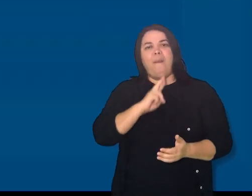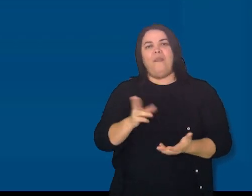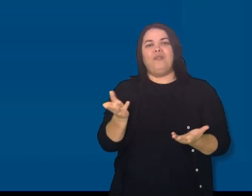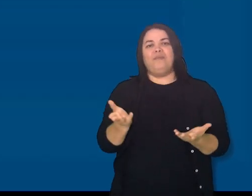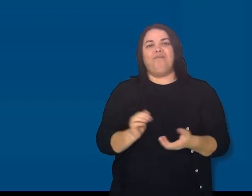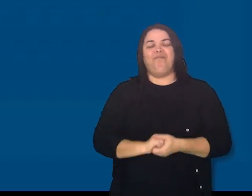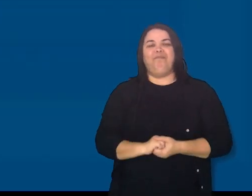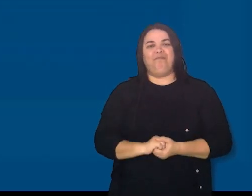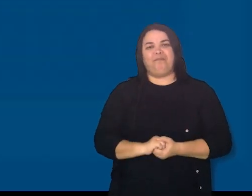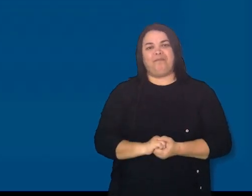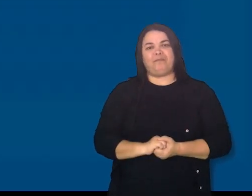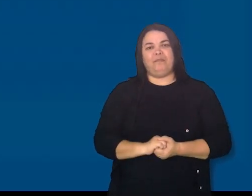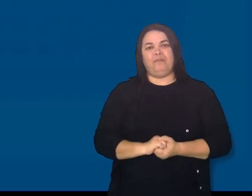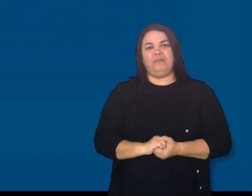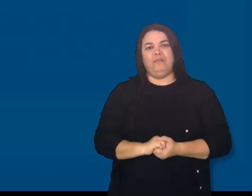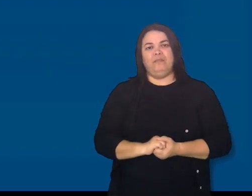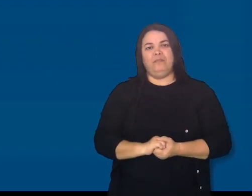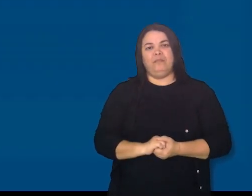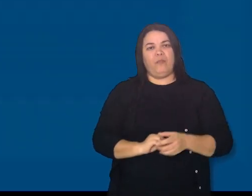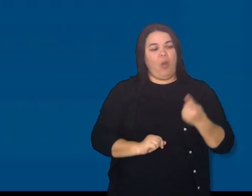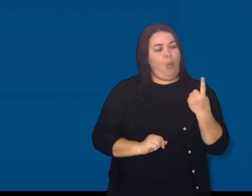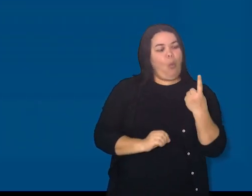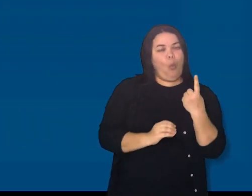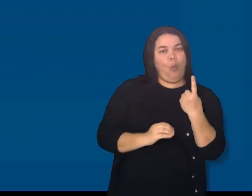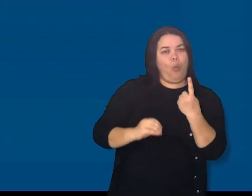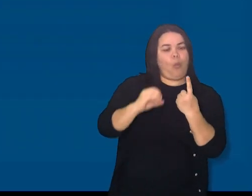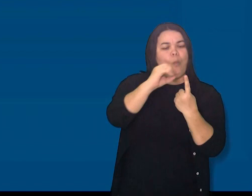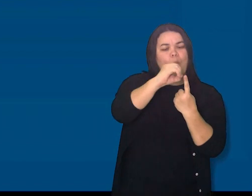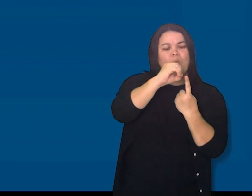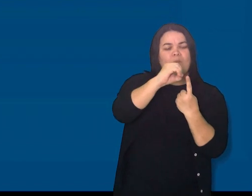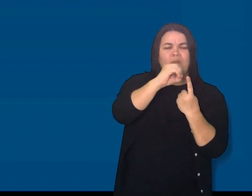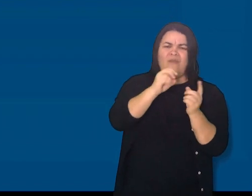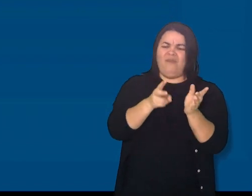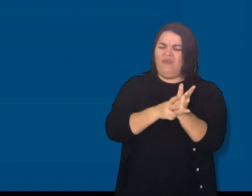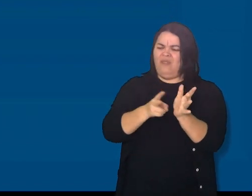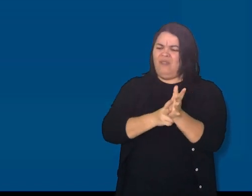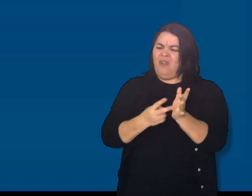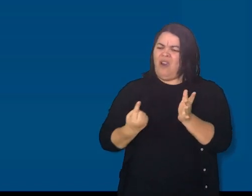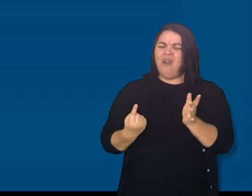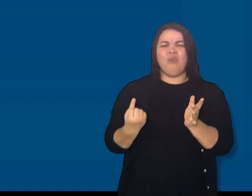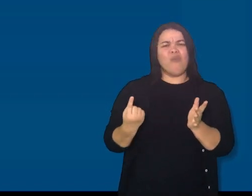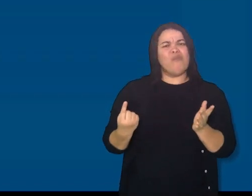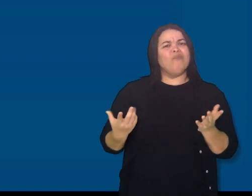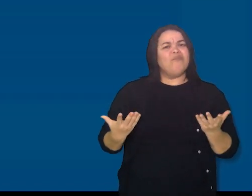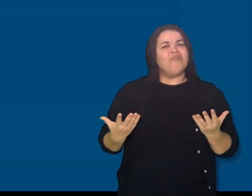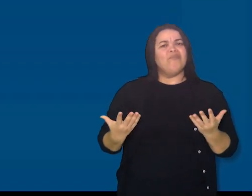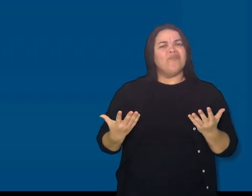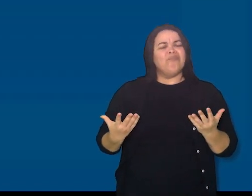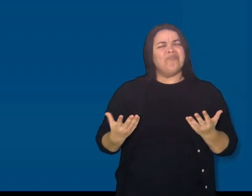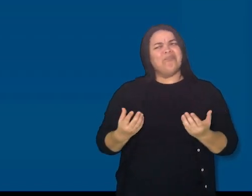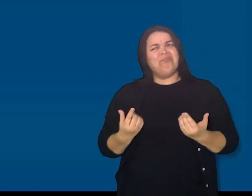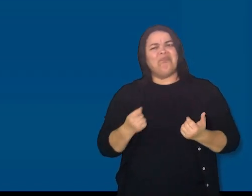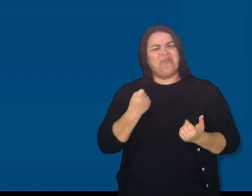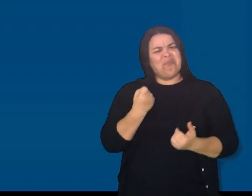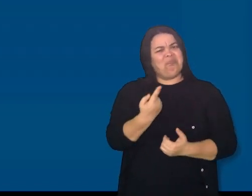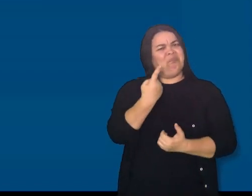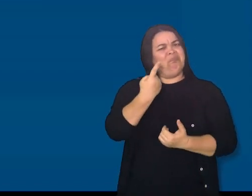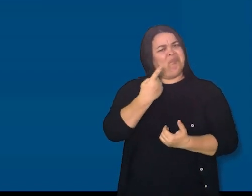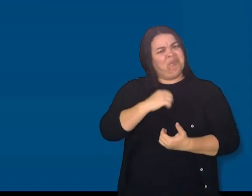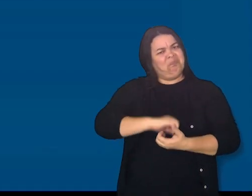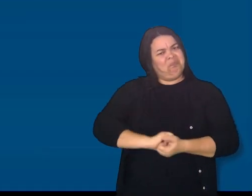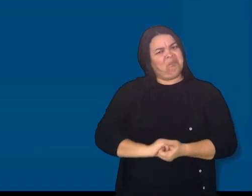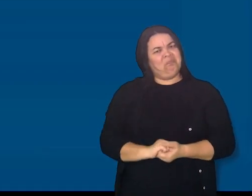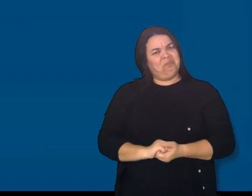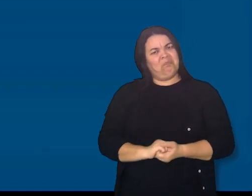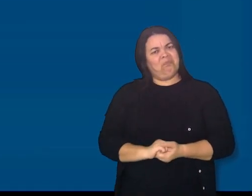isso vai acabar dando 1. Mas 1 elevado a 0 ser igual a 1, né?